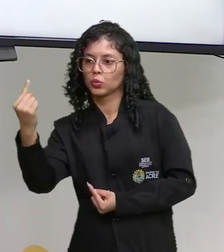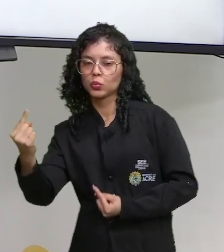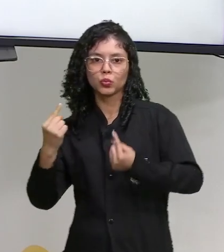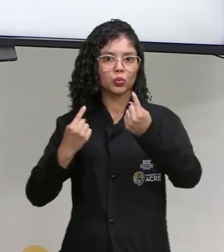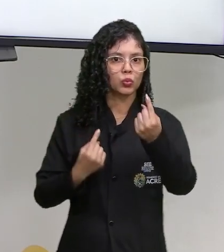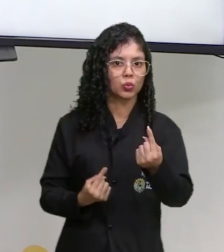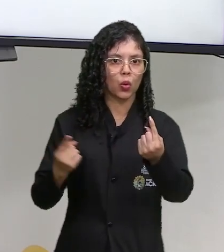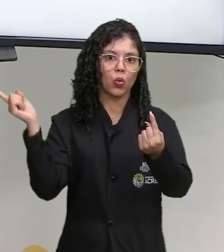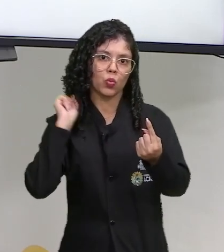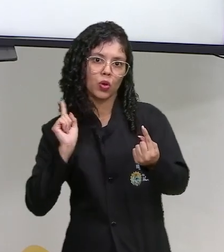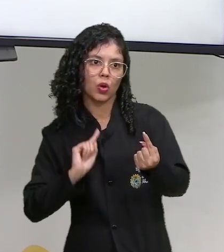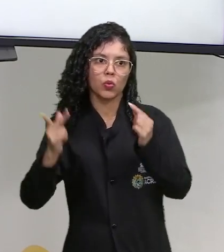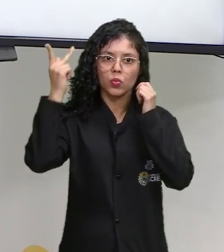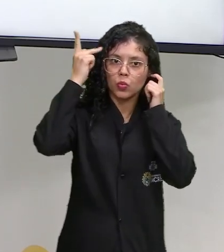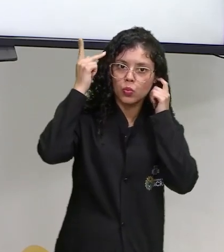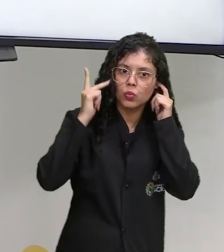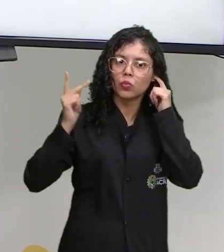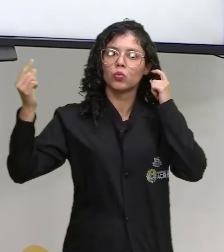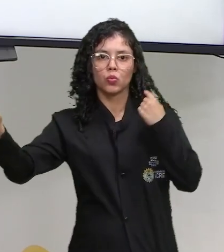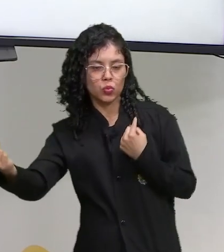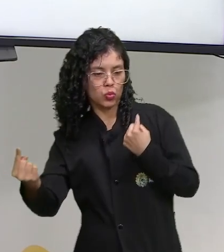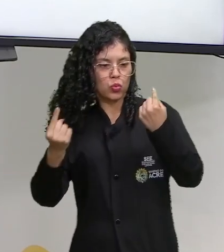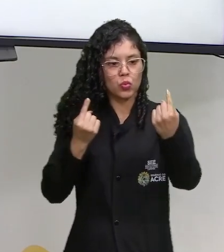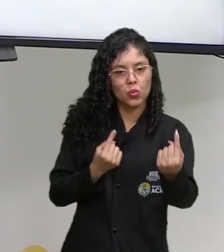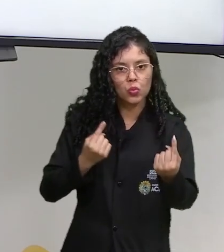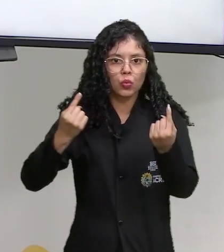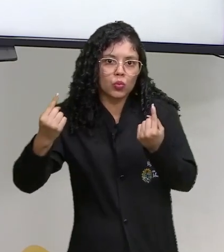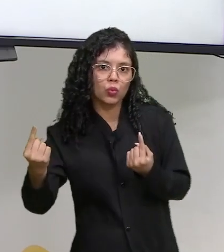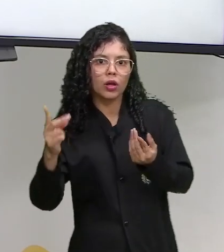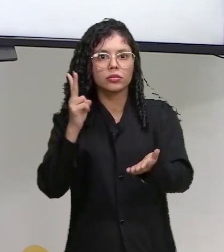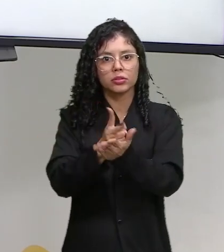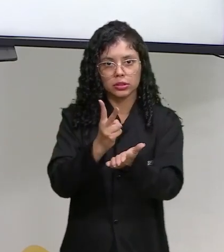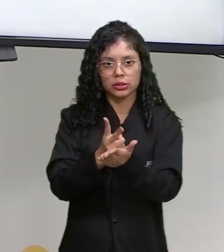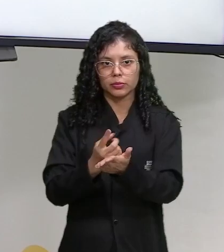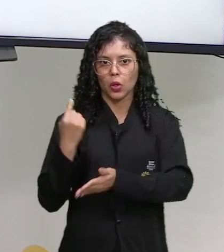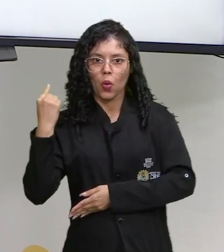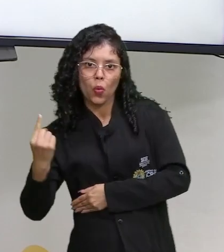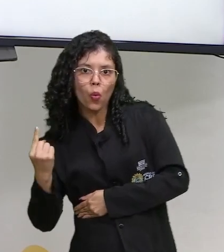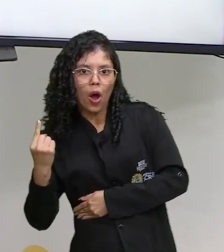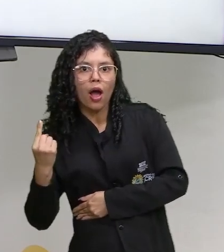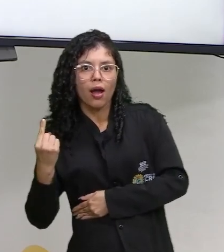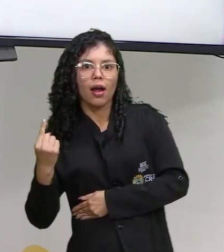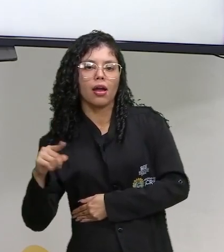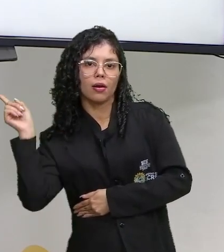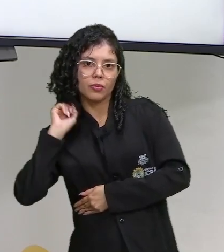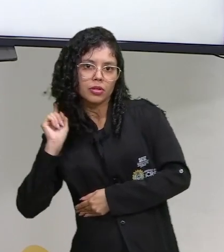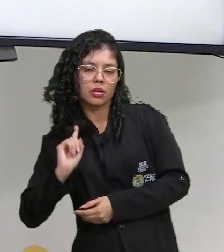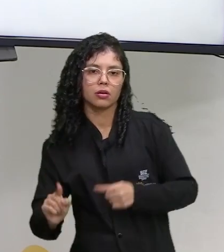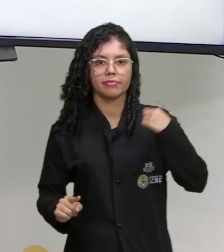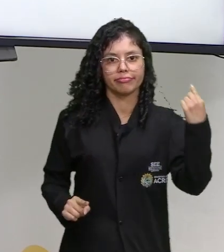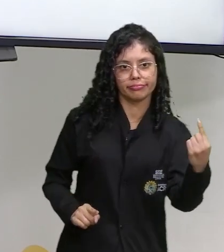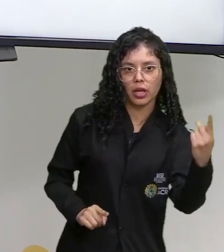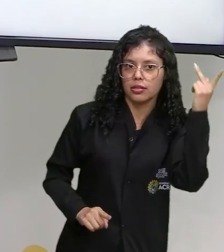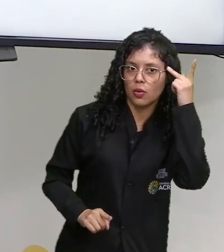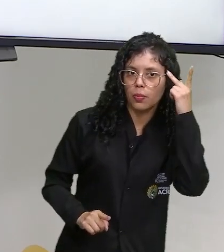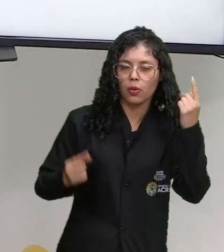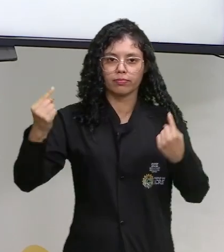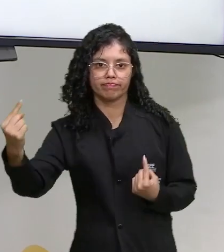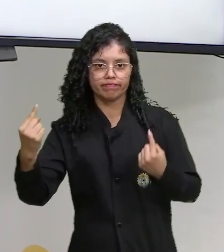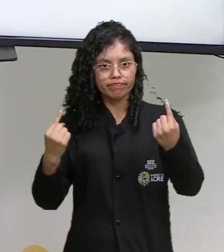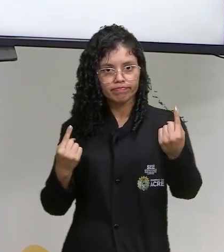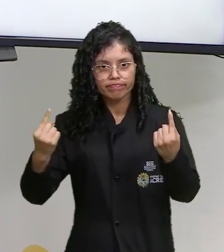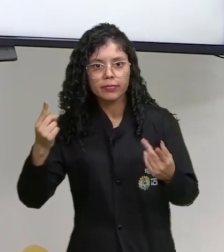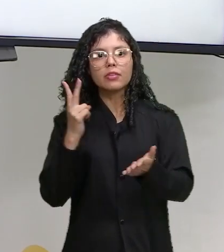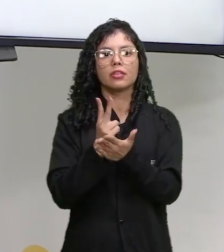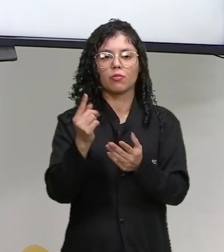mineiro, ora paulista, ora mineiro, ora paulista. Se você observar, durante todos esses anos, a gente vai ter esse poder ficando apenas